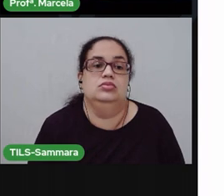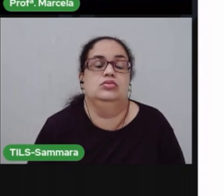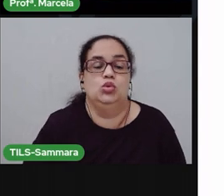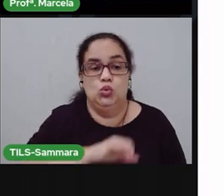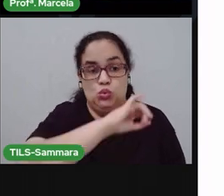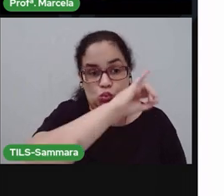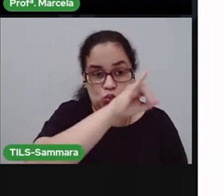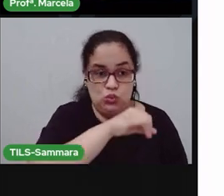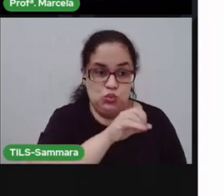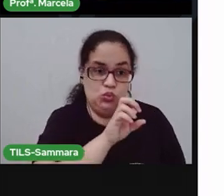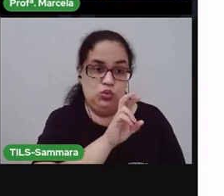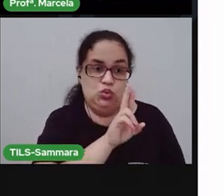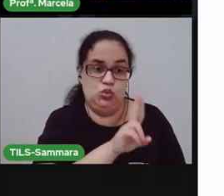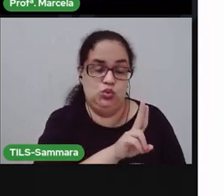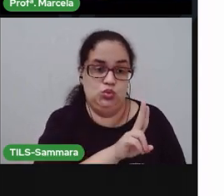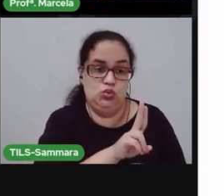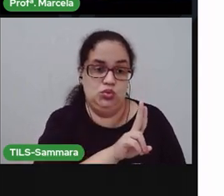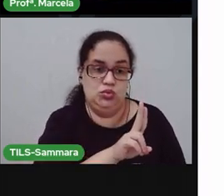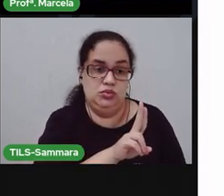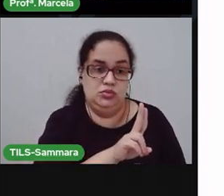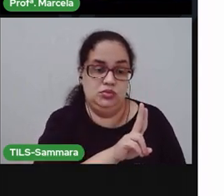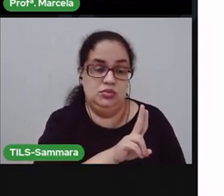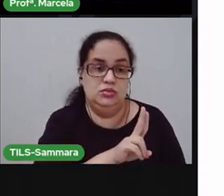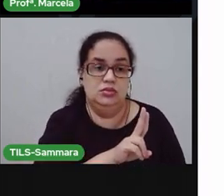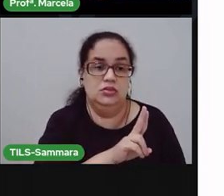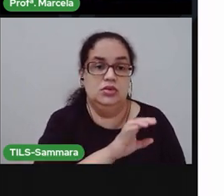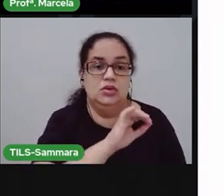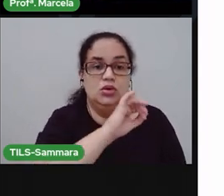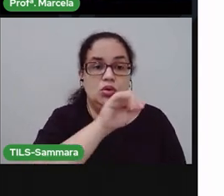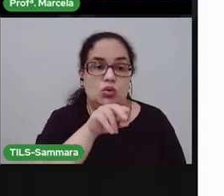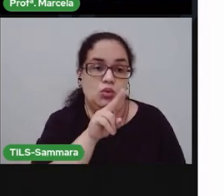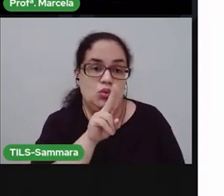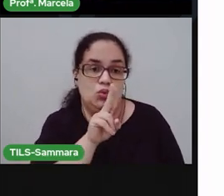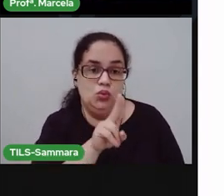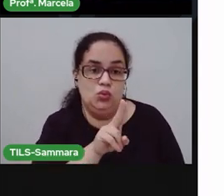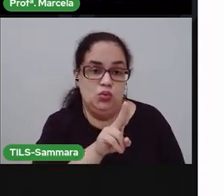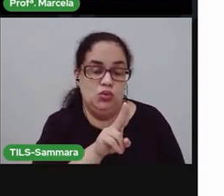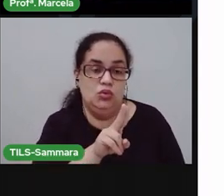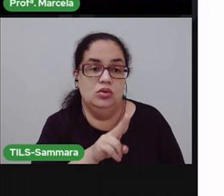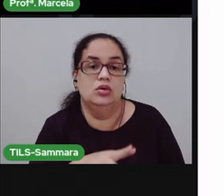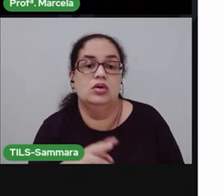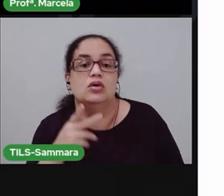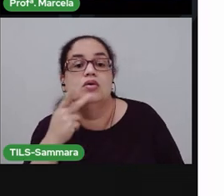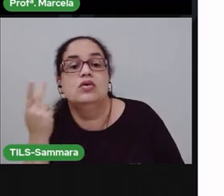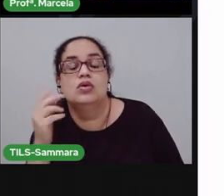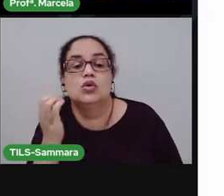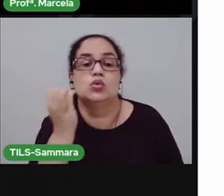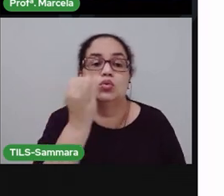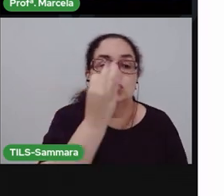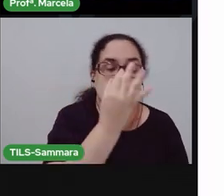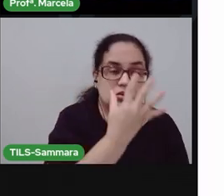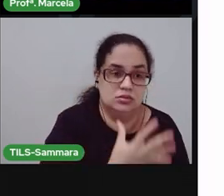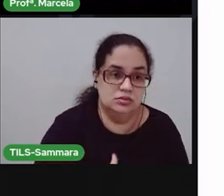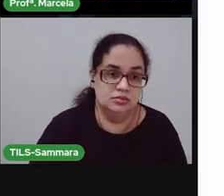O ju, né? O u. Vamos ver quantas sílabas tem?